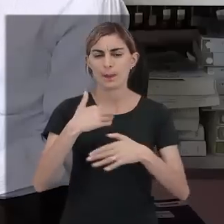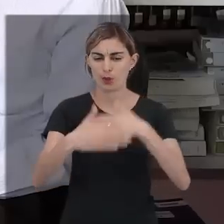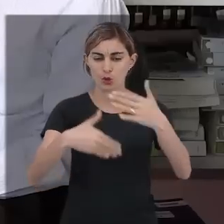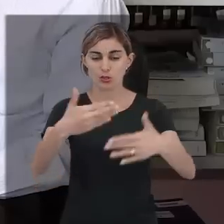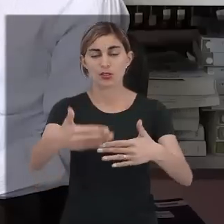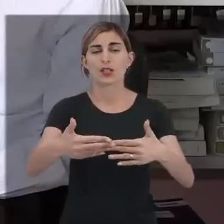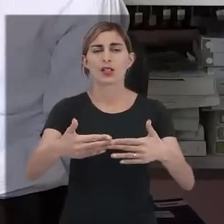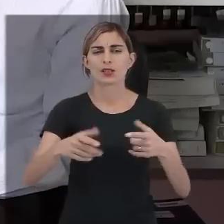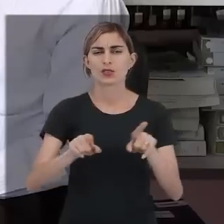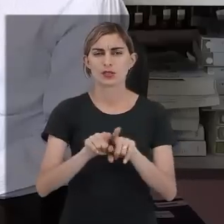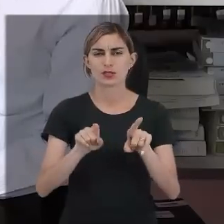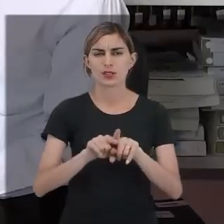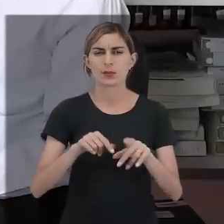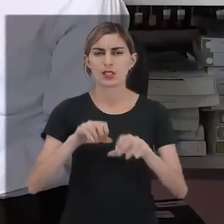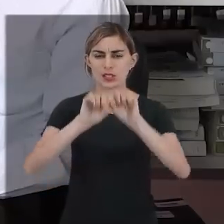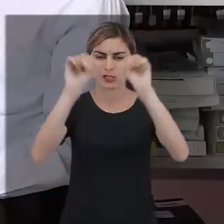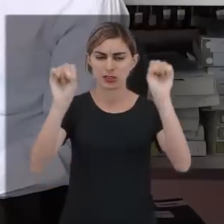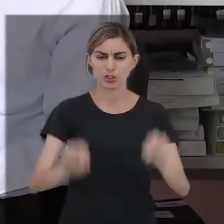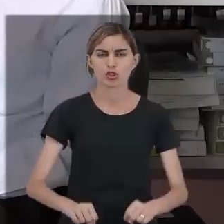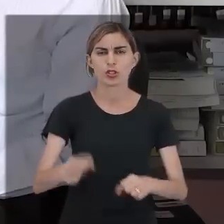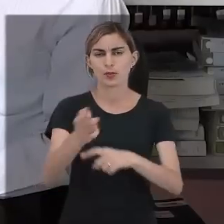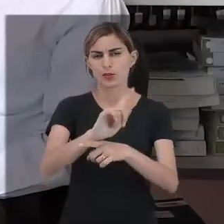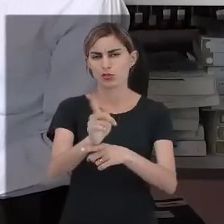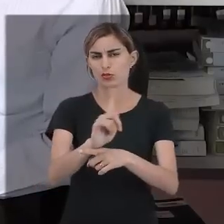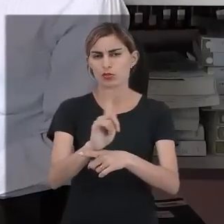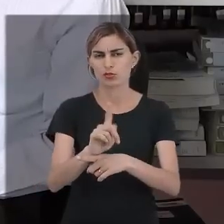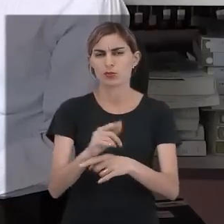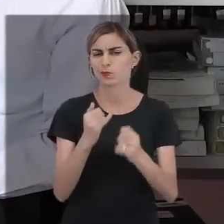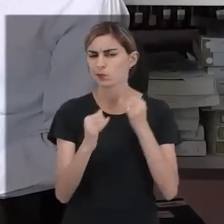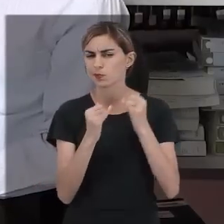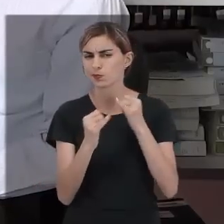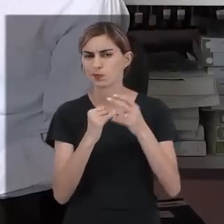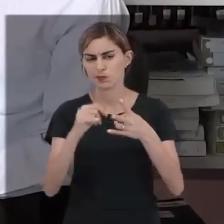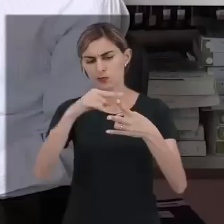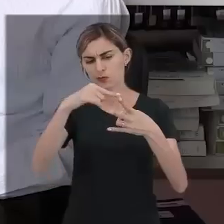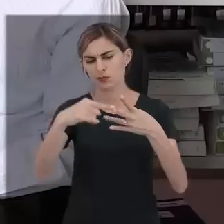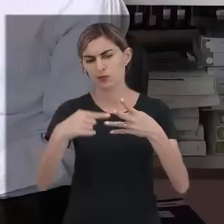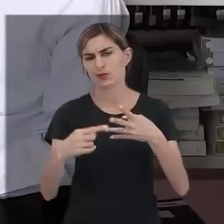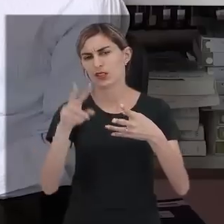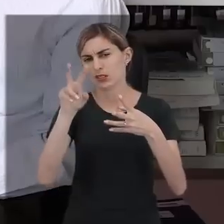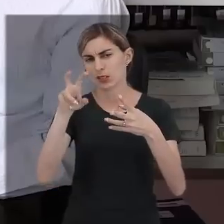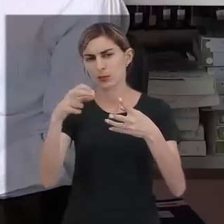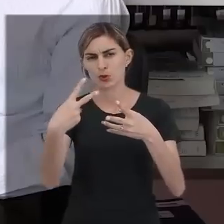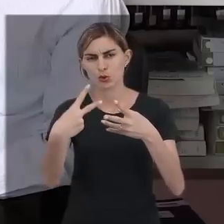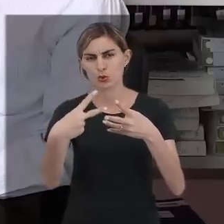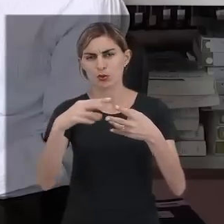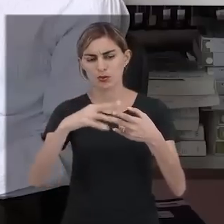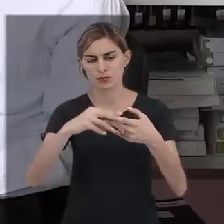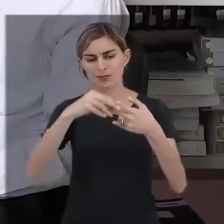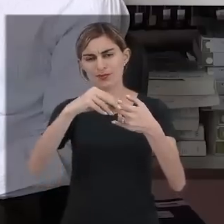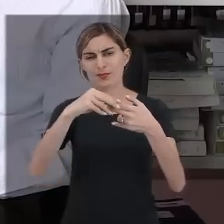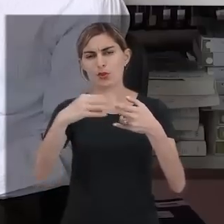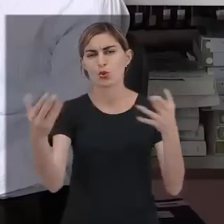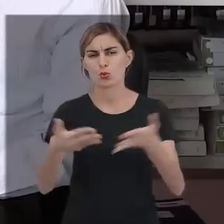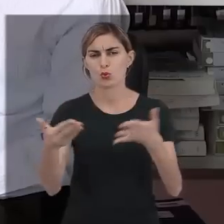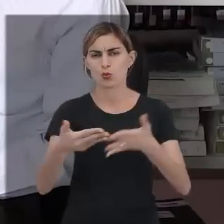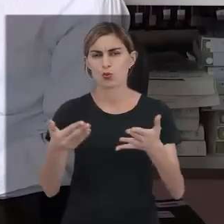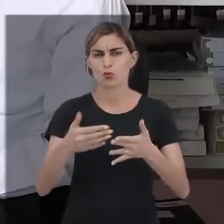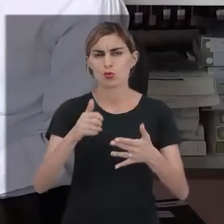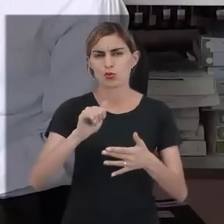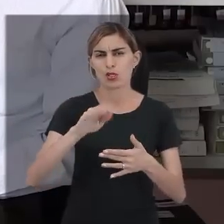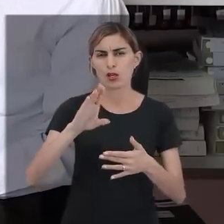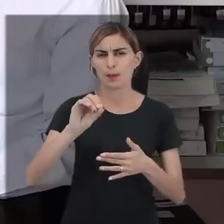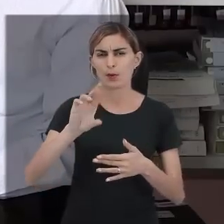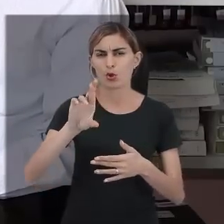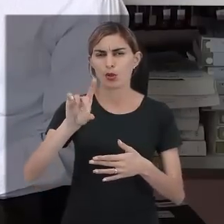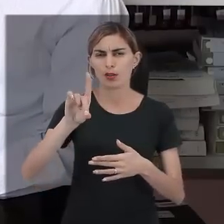processo e abordagem de sistemas para gestão. Tanto é que esses princípios foram unidos. Hoje é abordagem de processo,